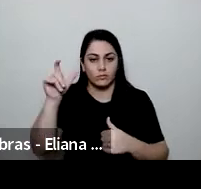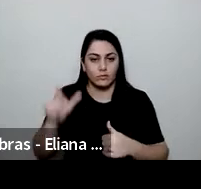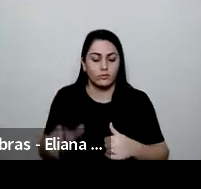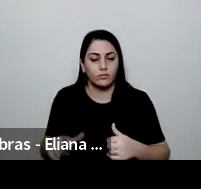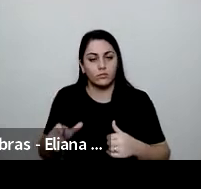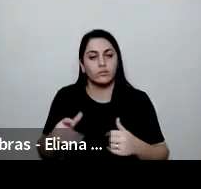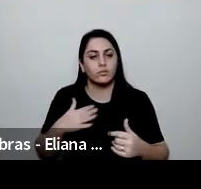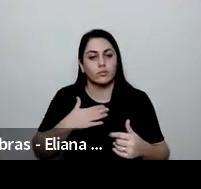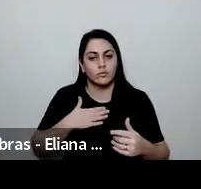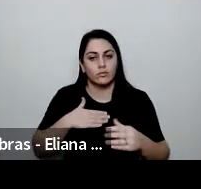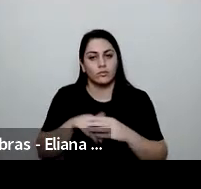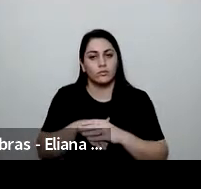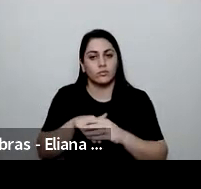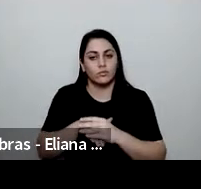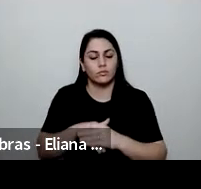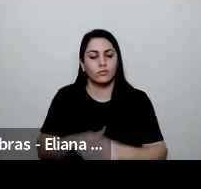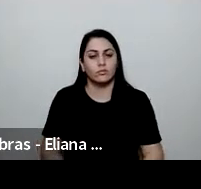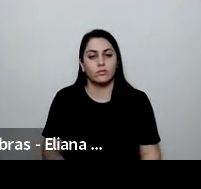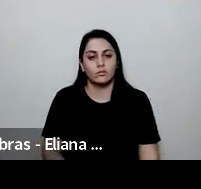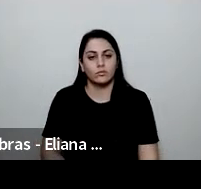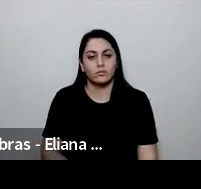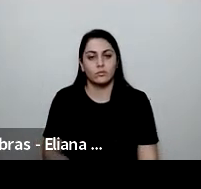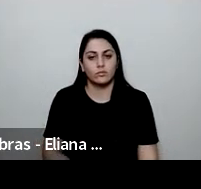é como voto sim